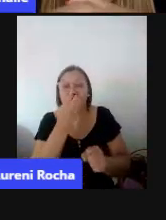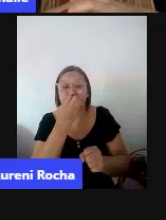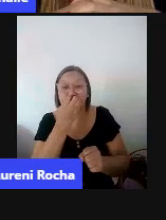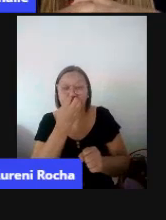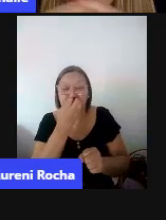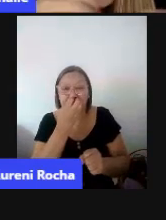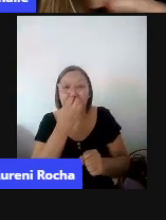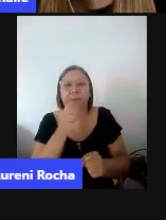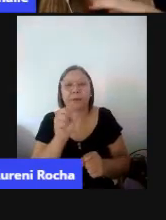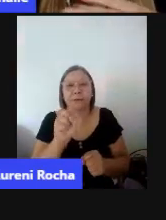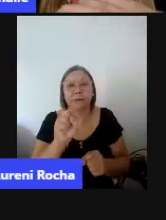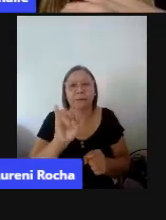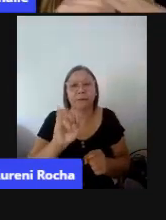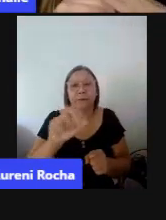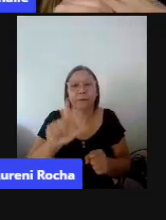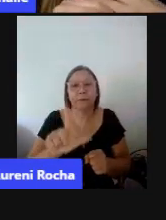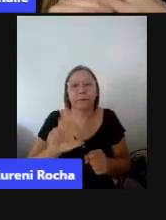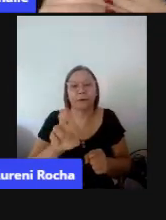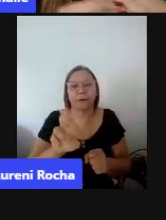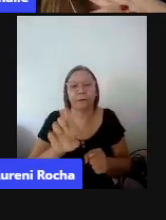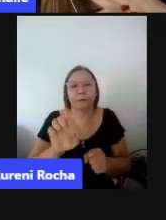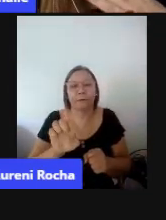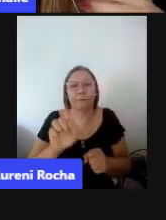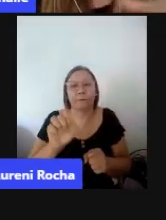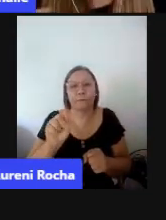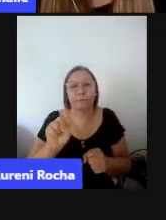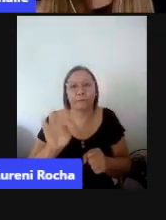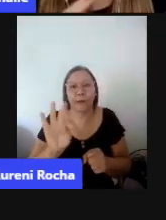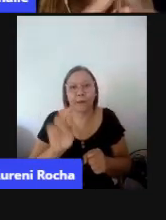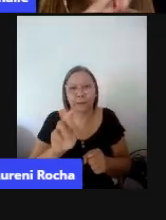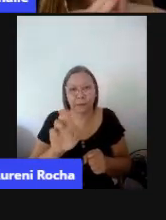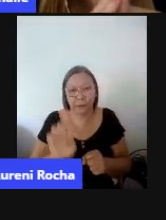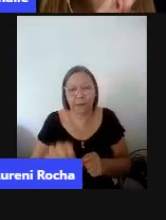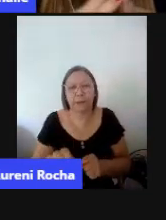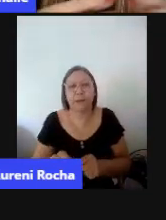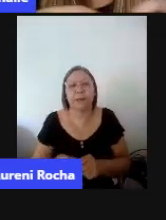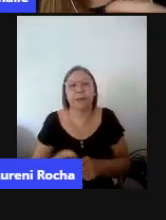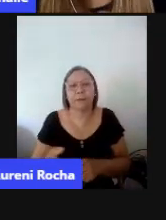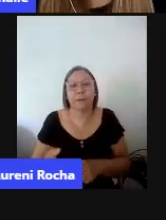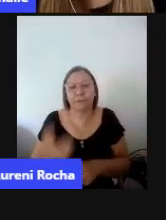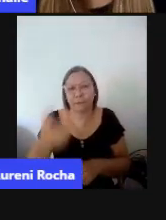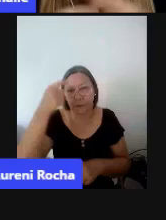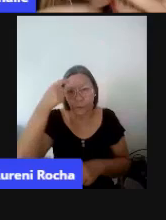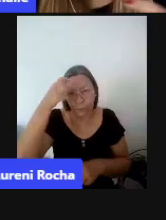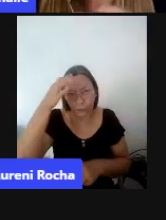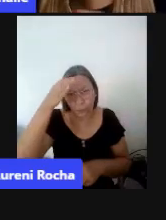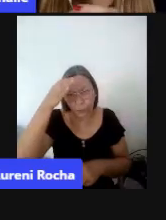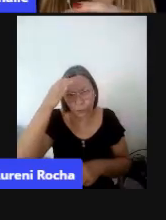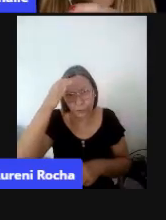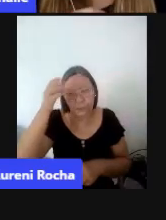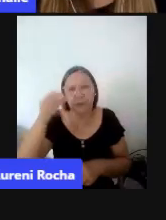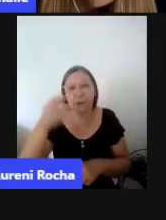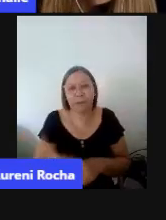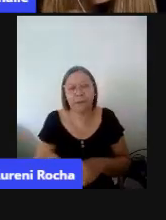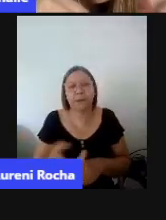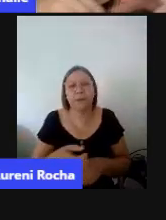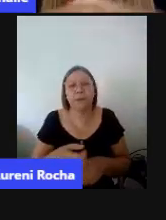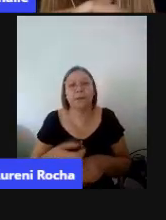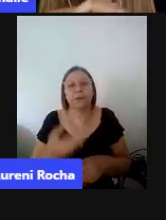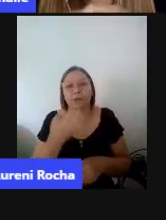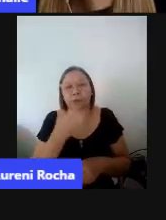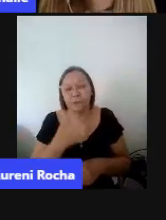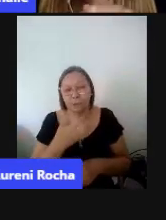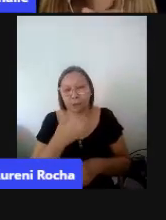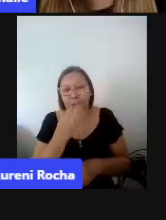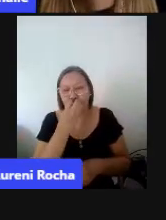fazer essa conscientização, né, que foi falada aqui durante essa formação, dos animais, certo? Então,